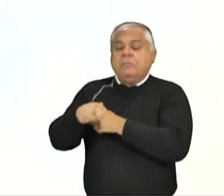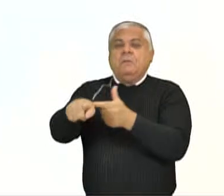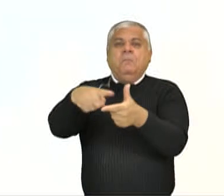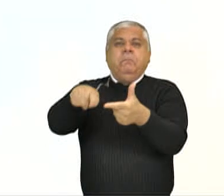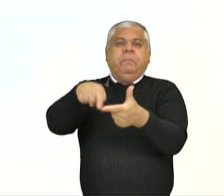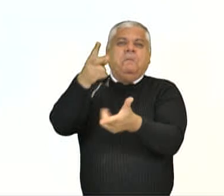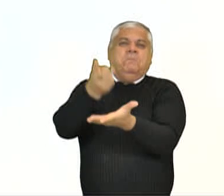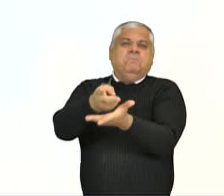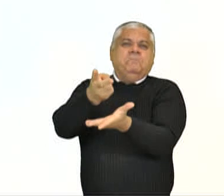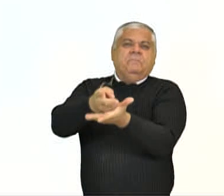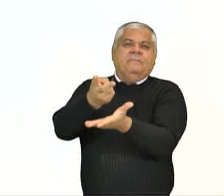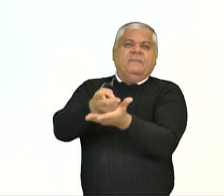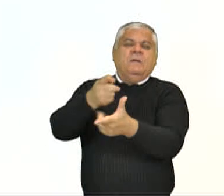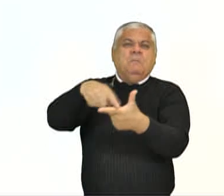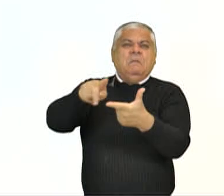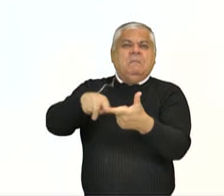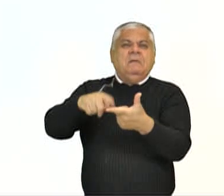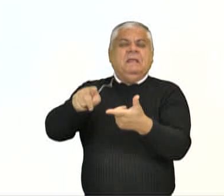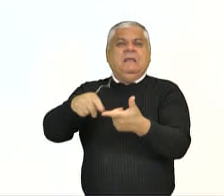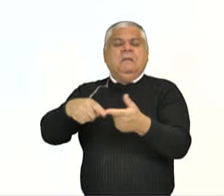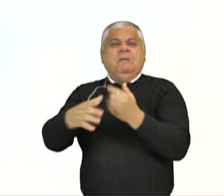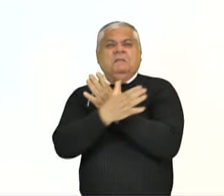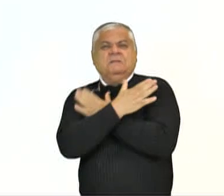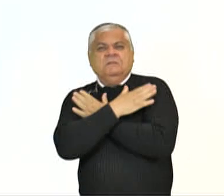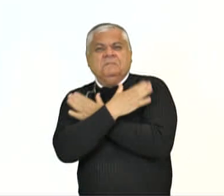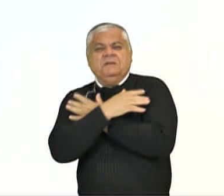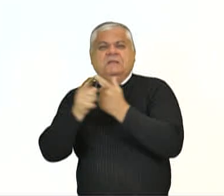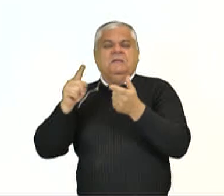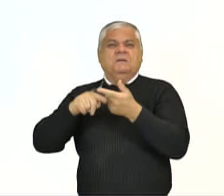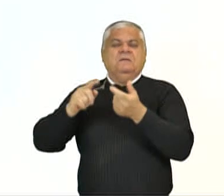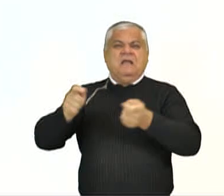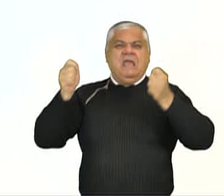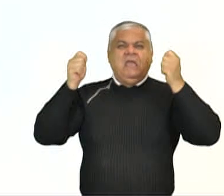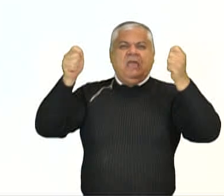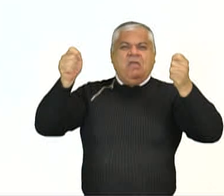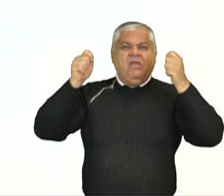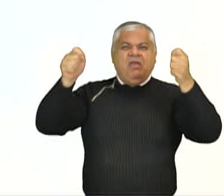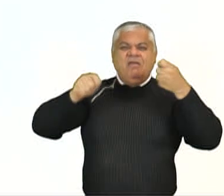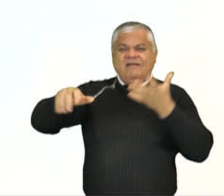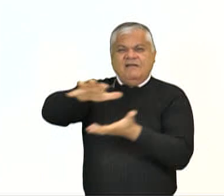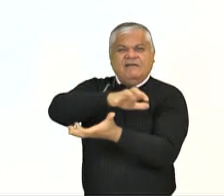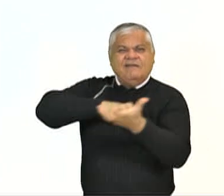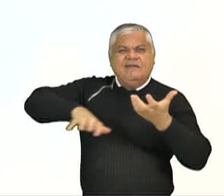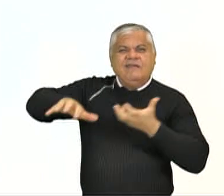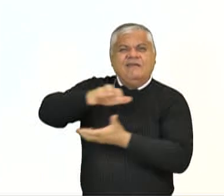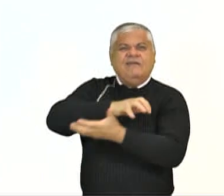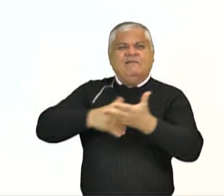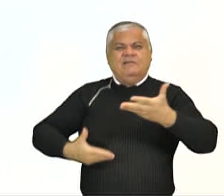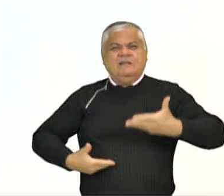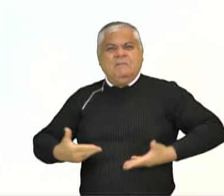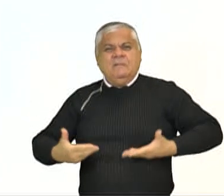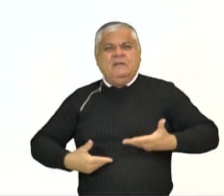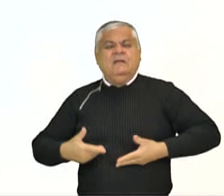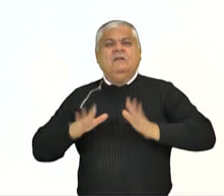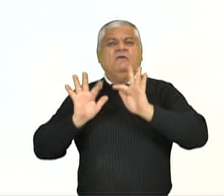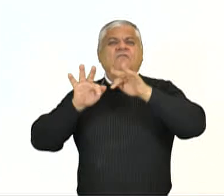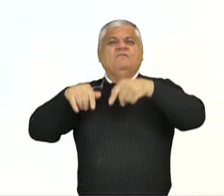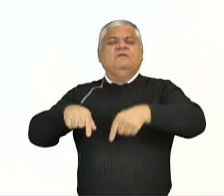aparecer, problemas econômicos, desemprego, greves, né? Manifestações de trabalhadores, e culminou